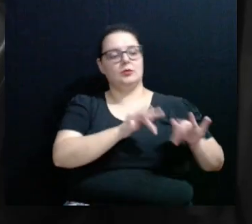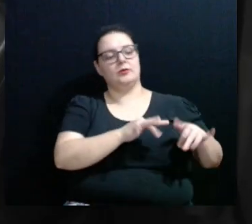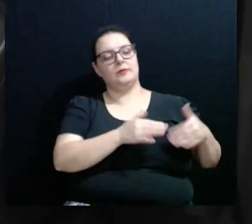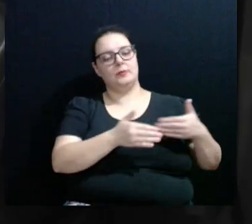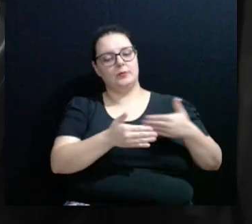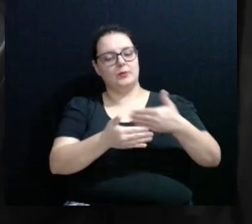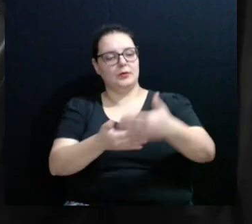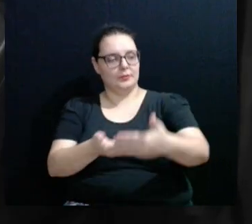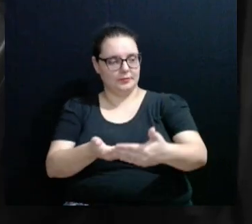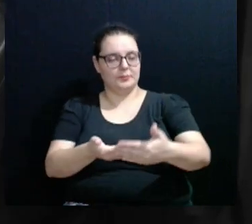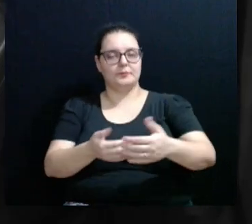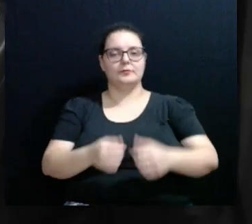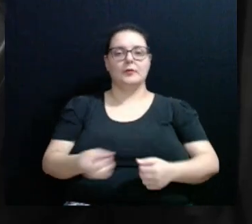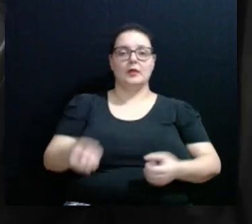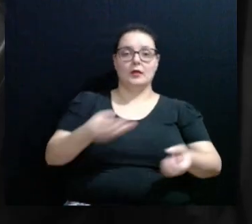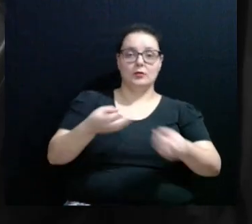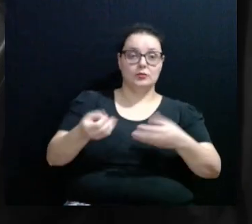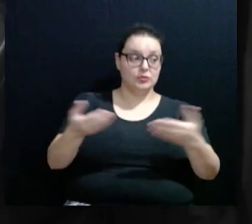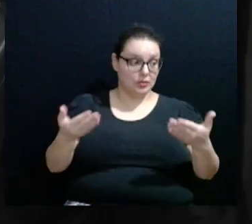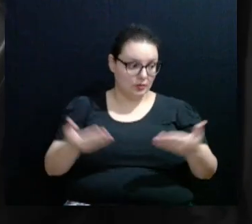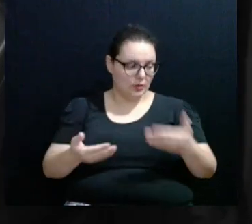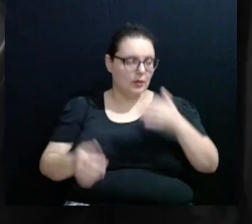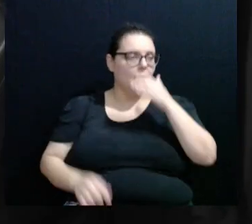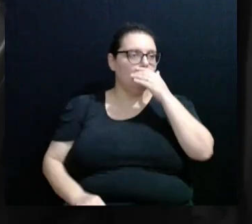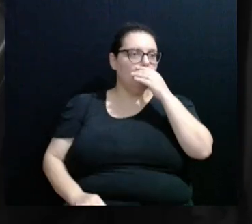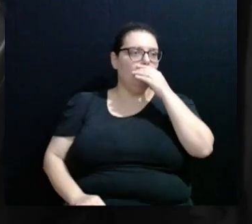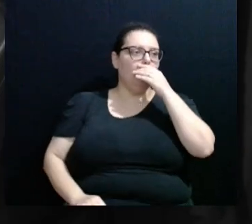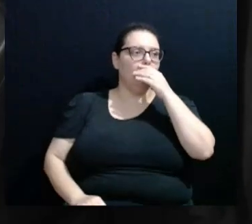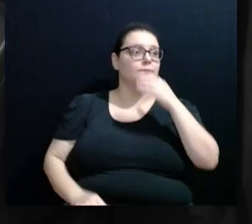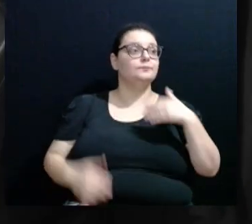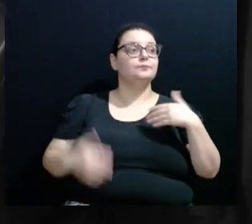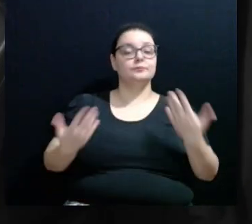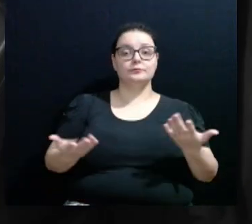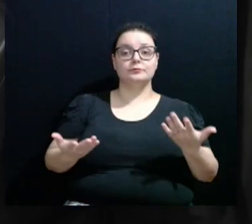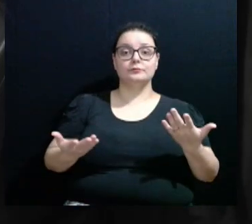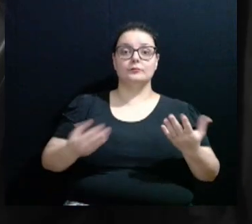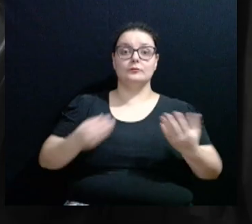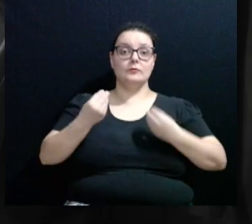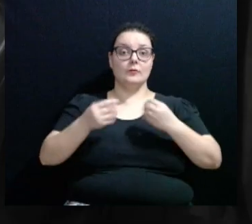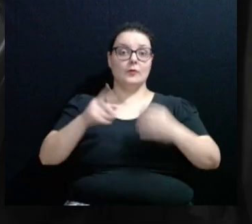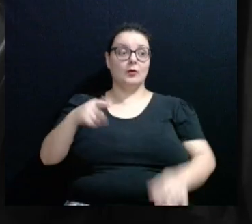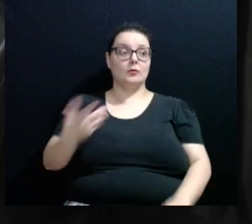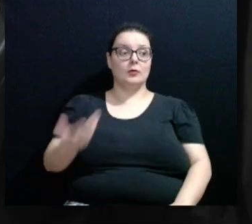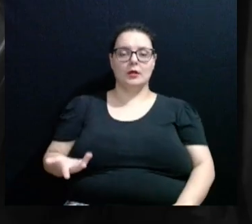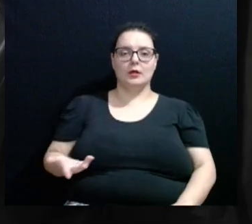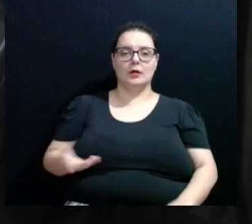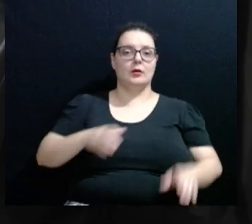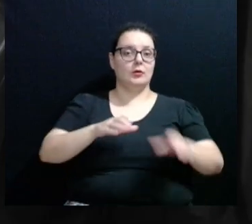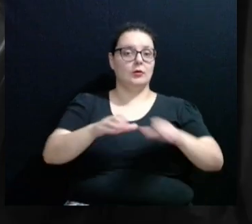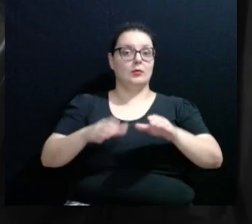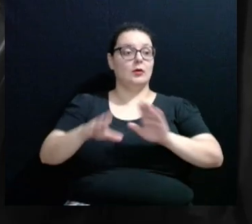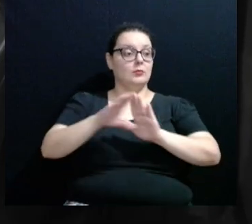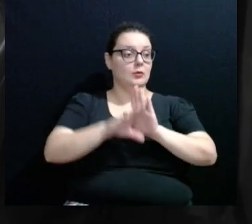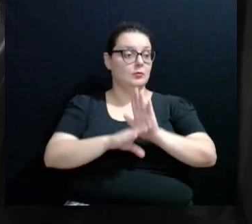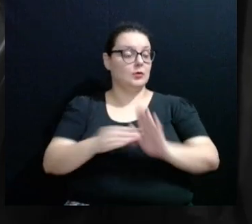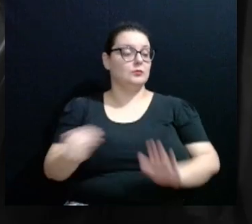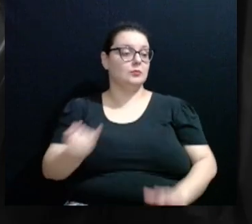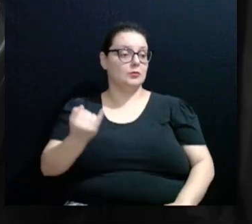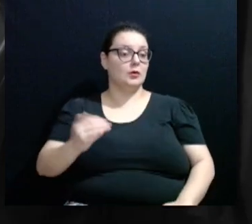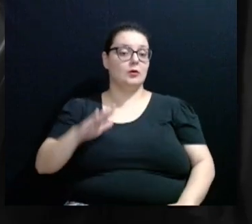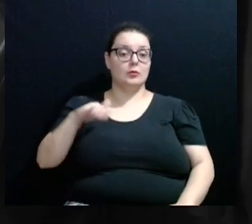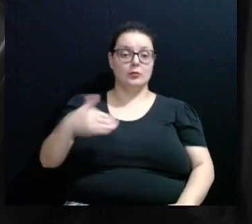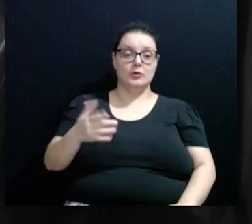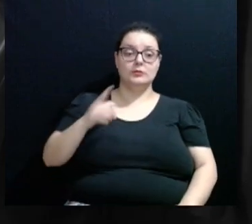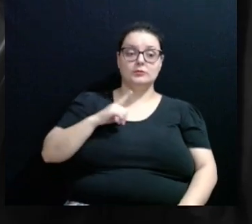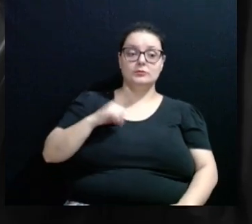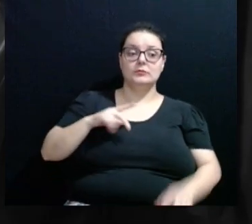falar da atualidade. Como que é ser aí tão coordenador de um programa tão importante quando a gente tem